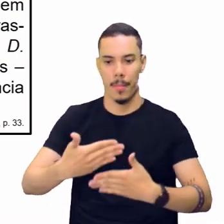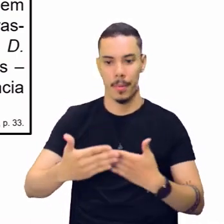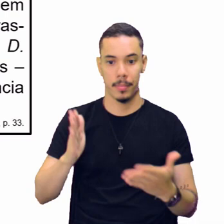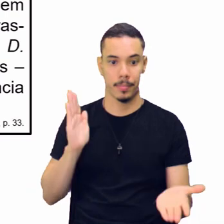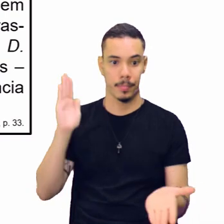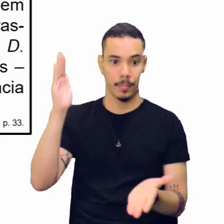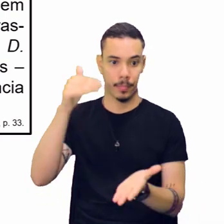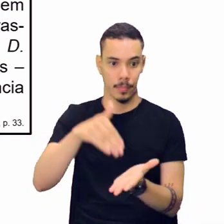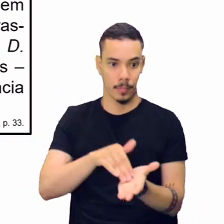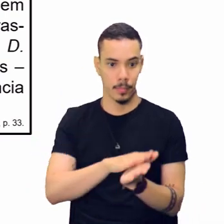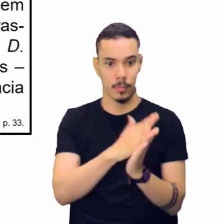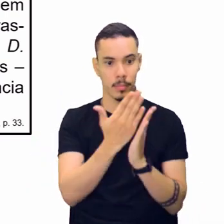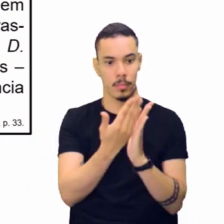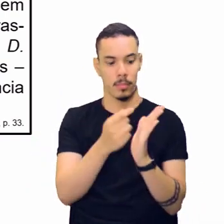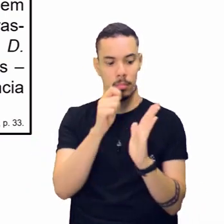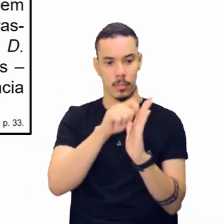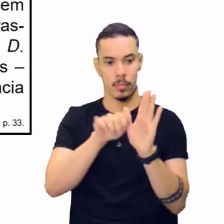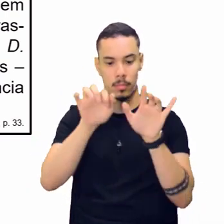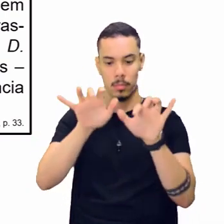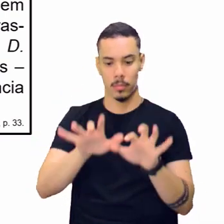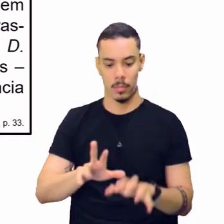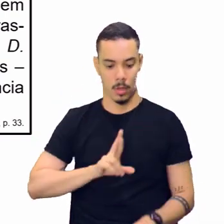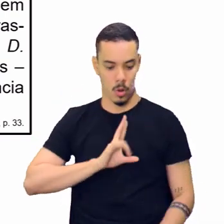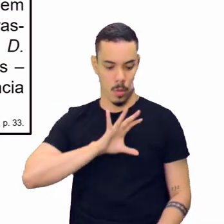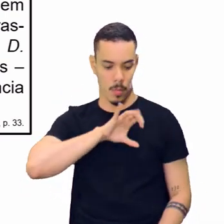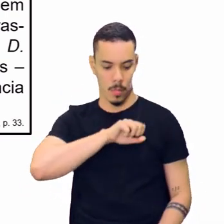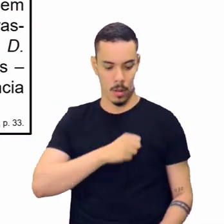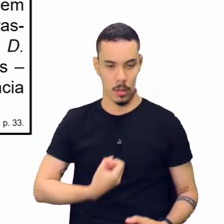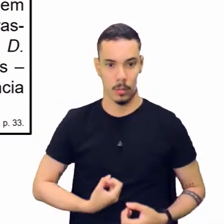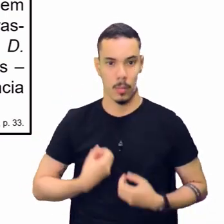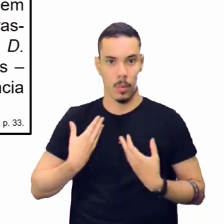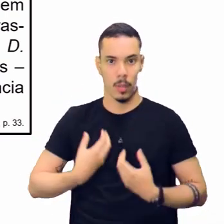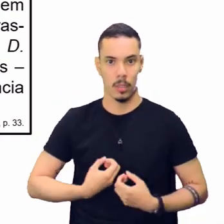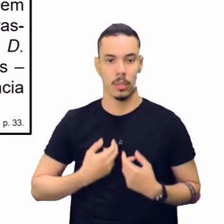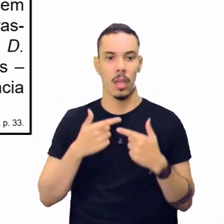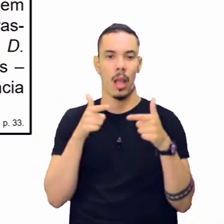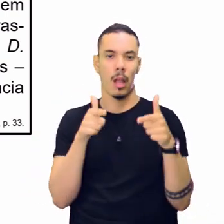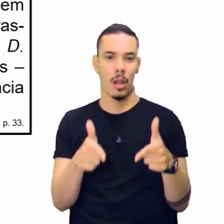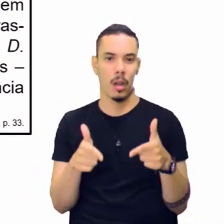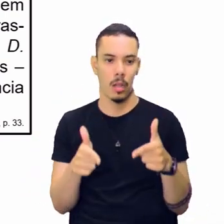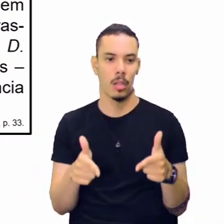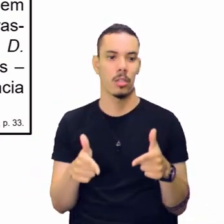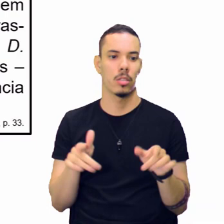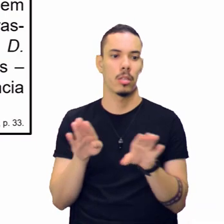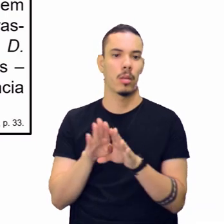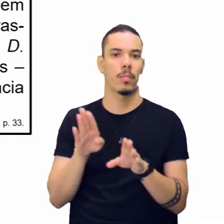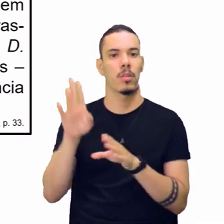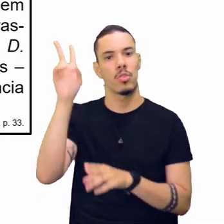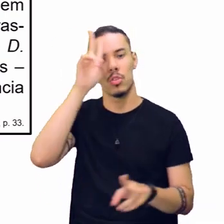a desdobrar-se através do romance, da poesia, da crítica, da crônica,